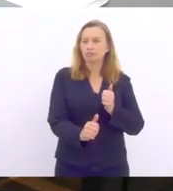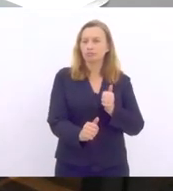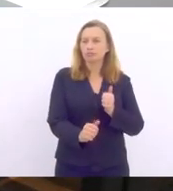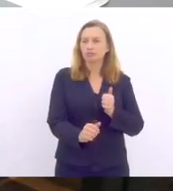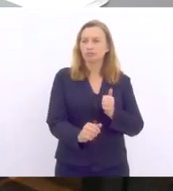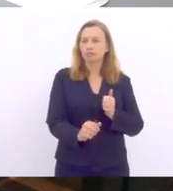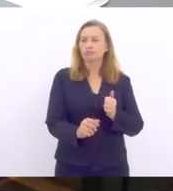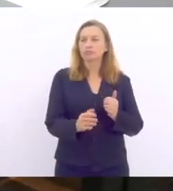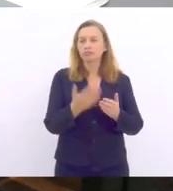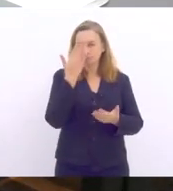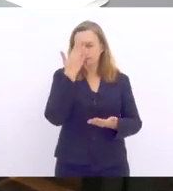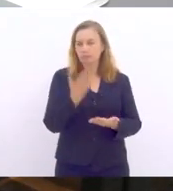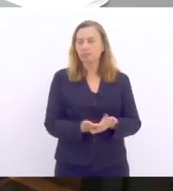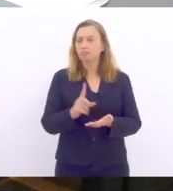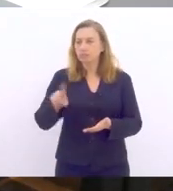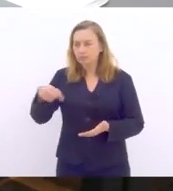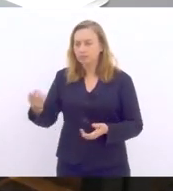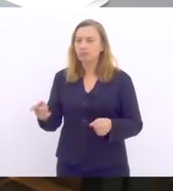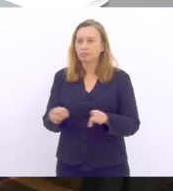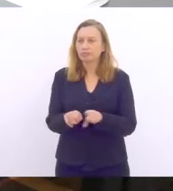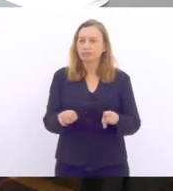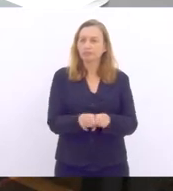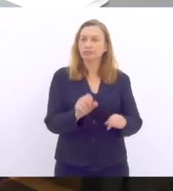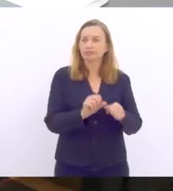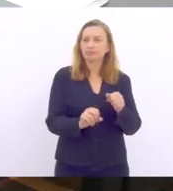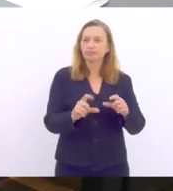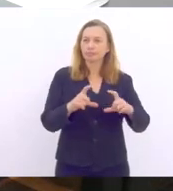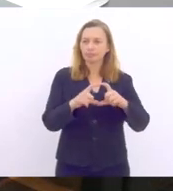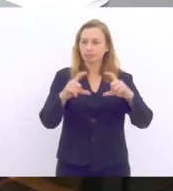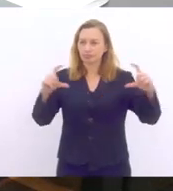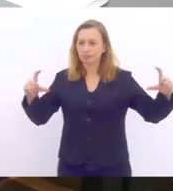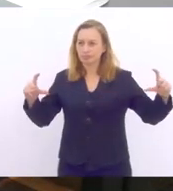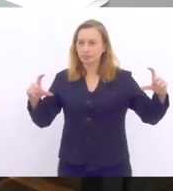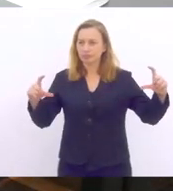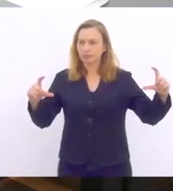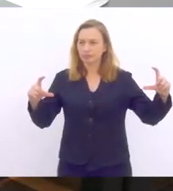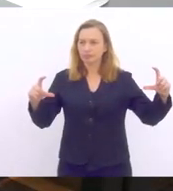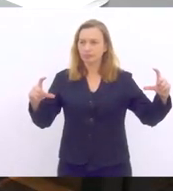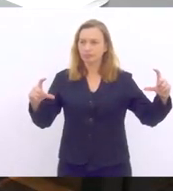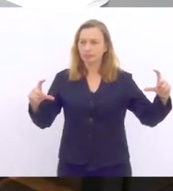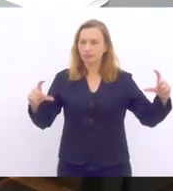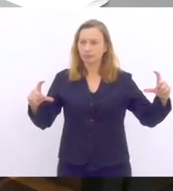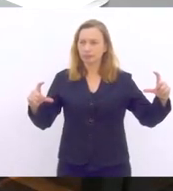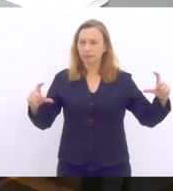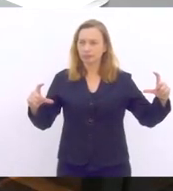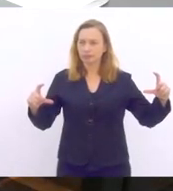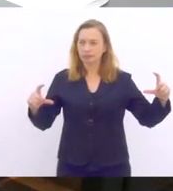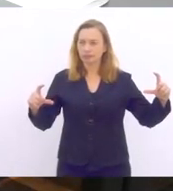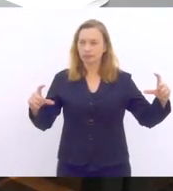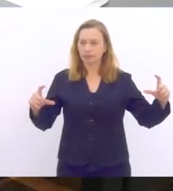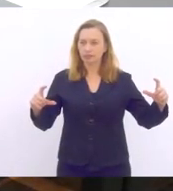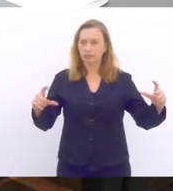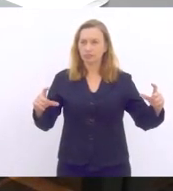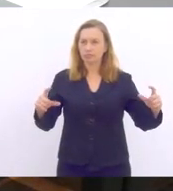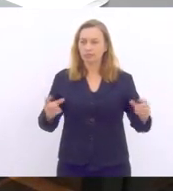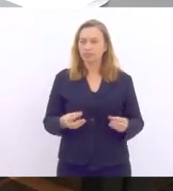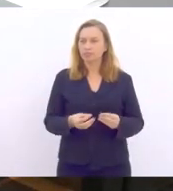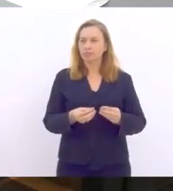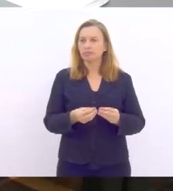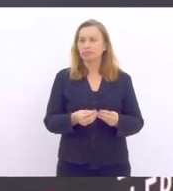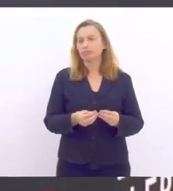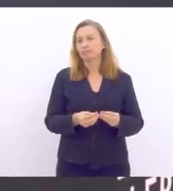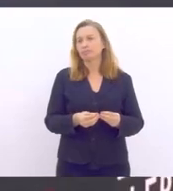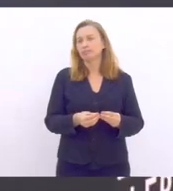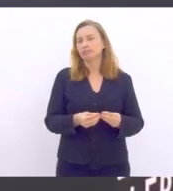essa iniciativa, outro dia tentou colocar lá um cartaz em condenação ao racismo e foi impedido